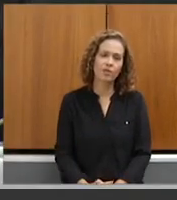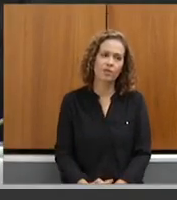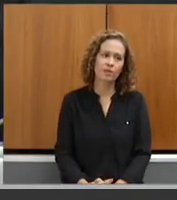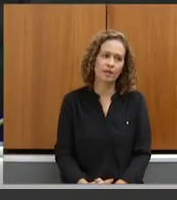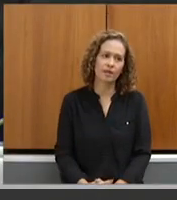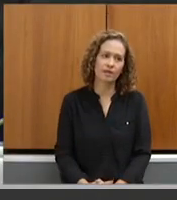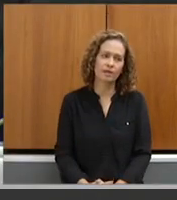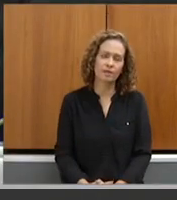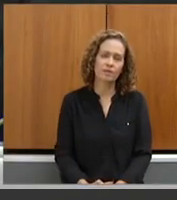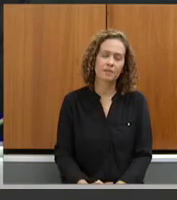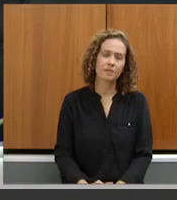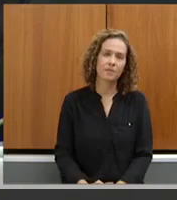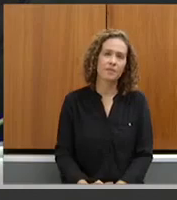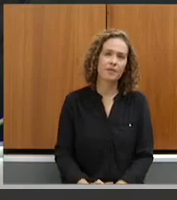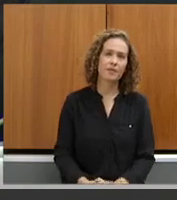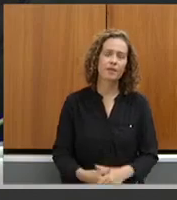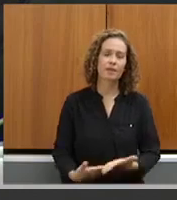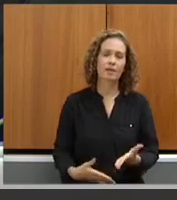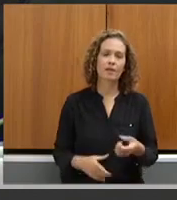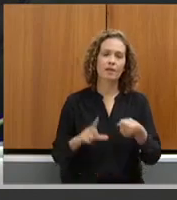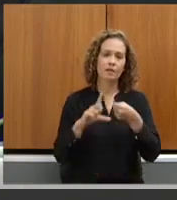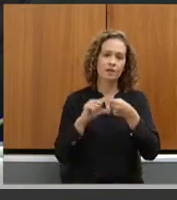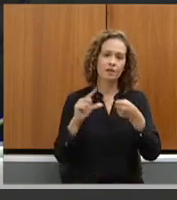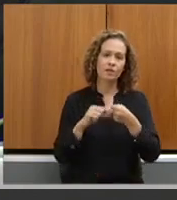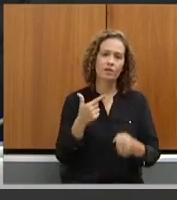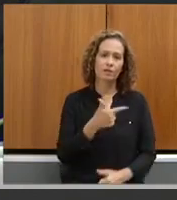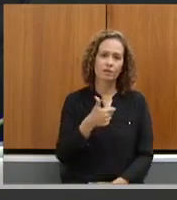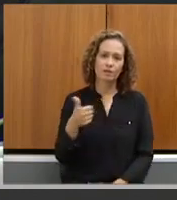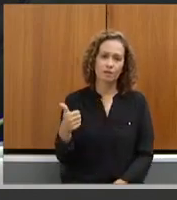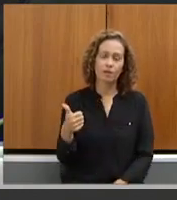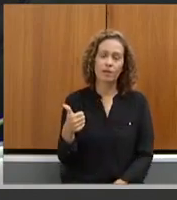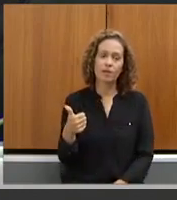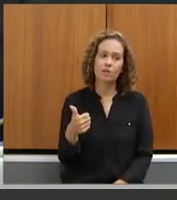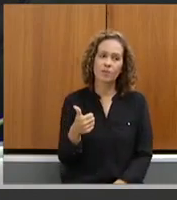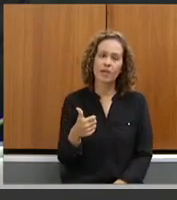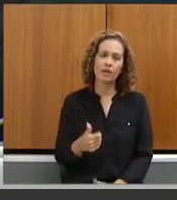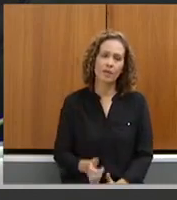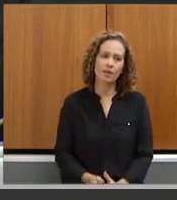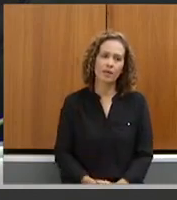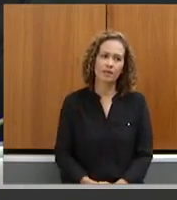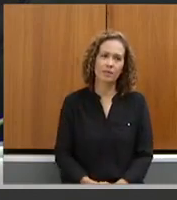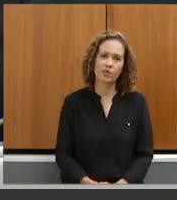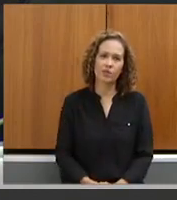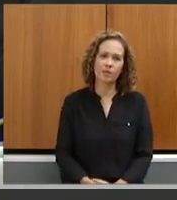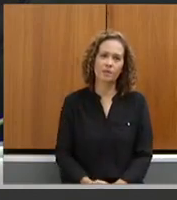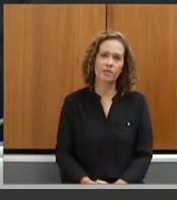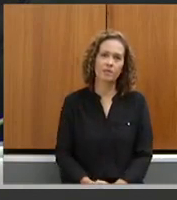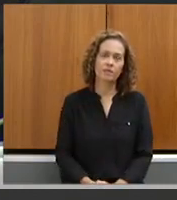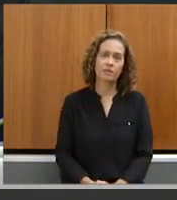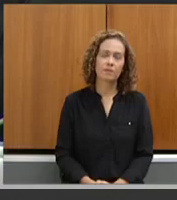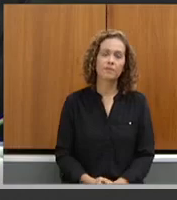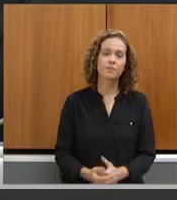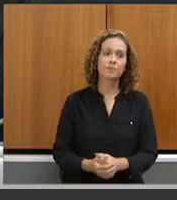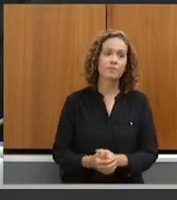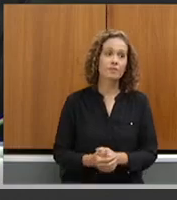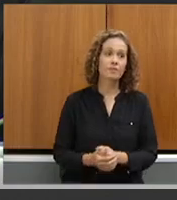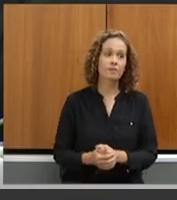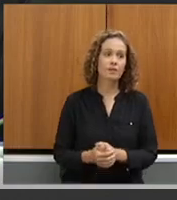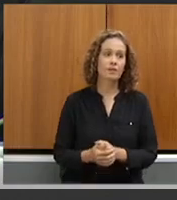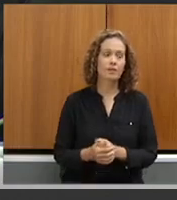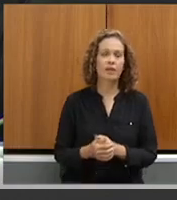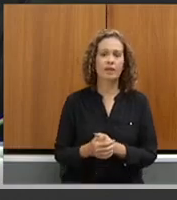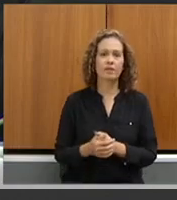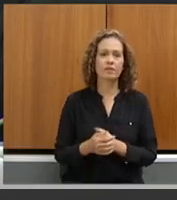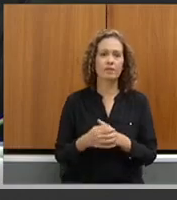presidência nos termos do caput do artigo 21 do Regimento Interno prorroga a reunião especial até às 15horas e 59 minutos